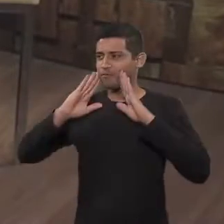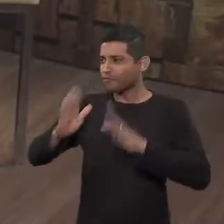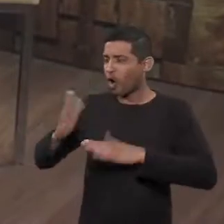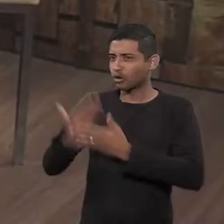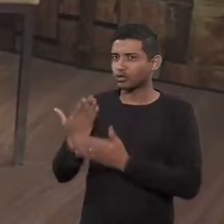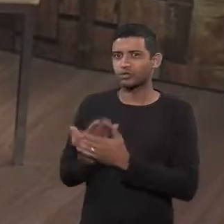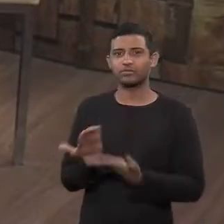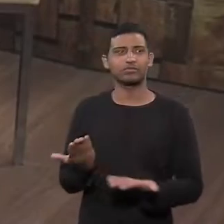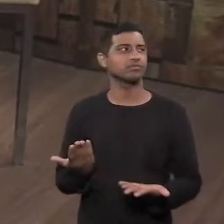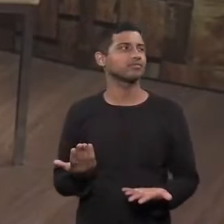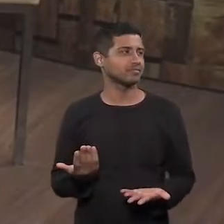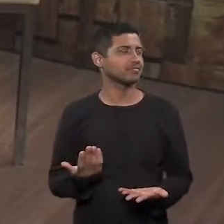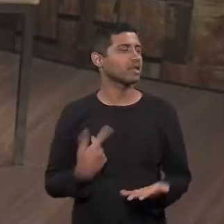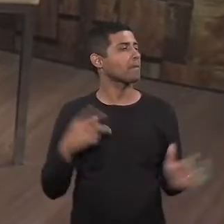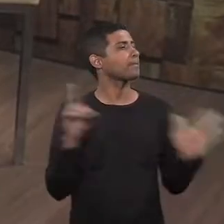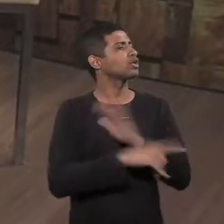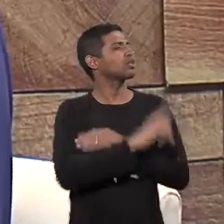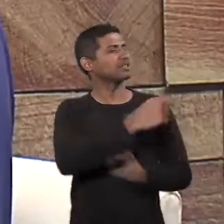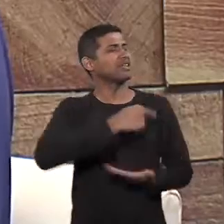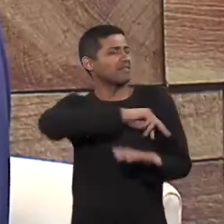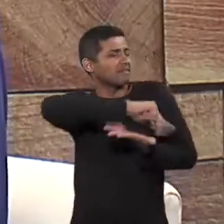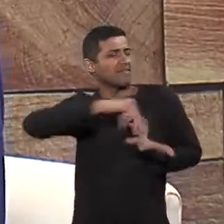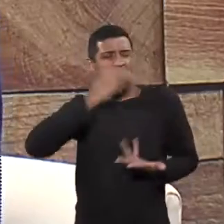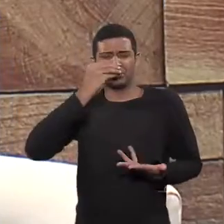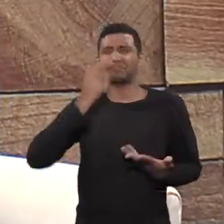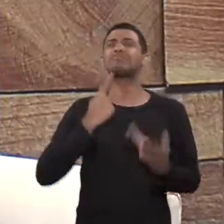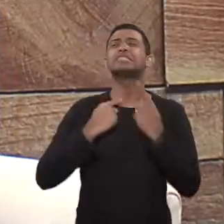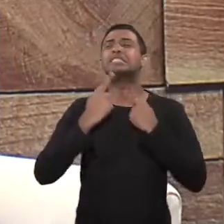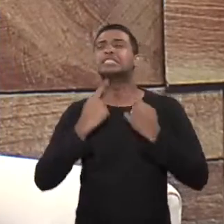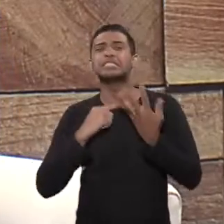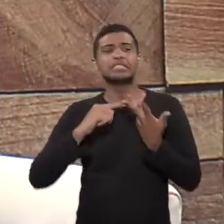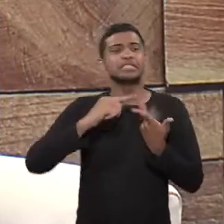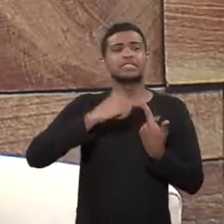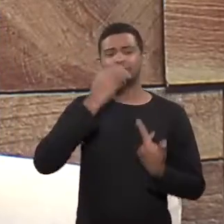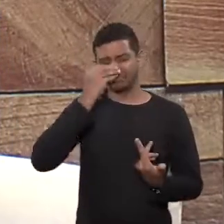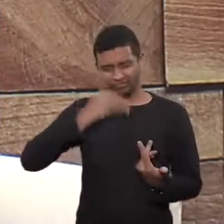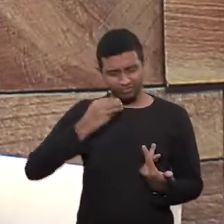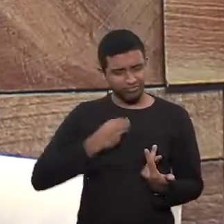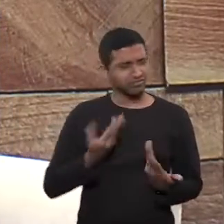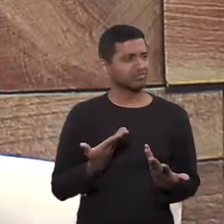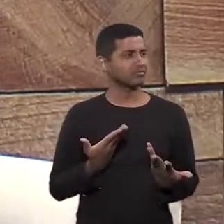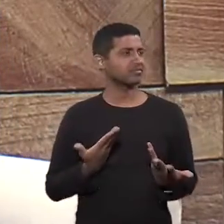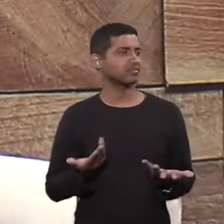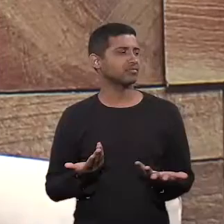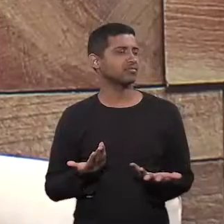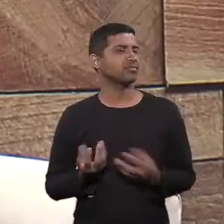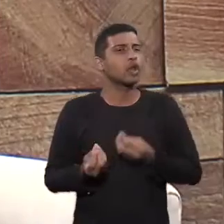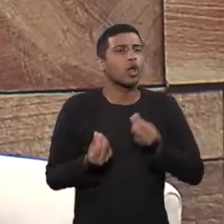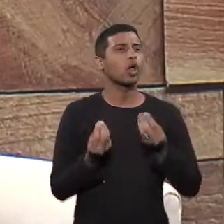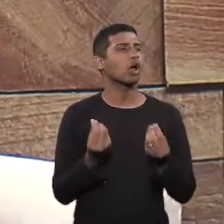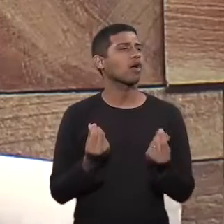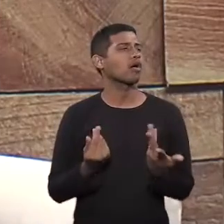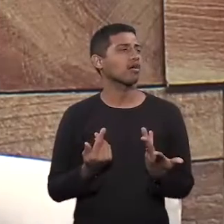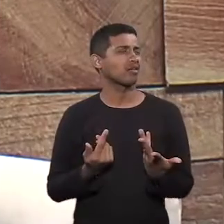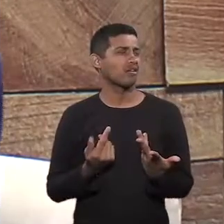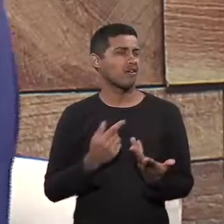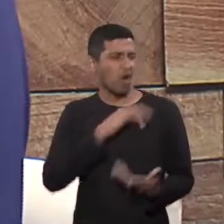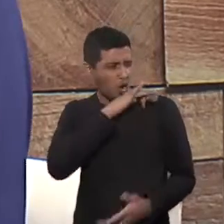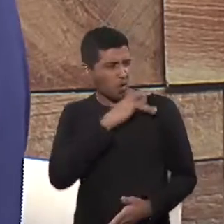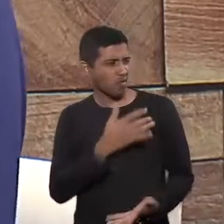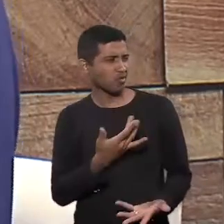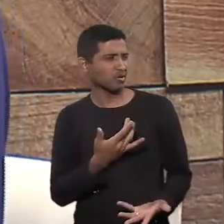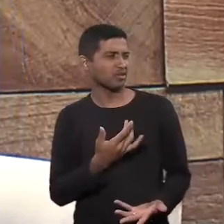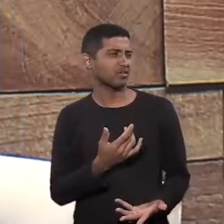ficava nos ensaios. Eu queria te perguntar isso. Abrir mão de todas essas coisas próprias daquele momento da vida da gente, da